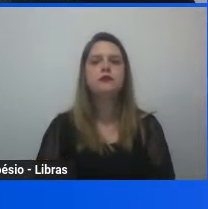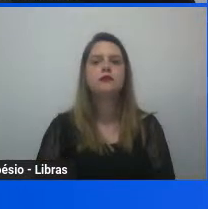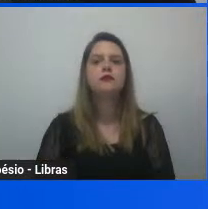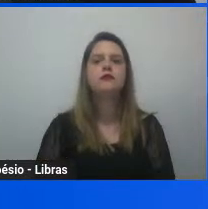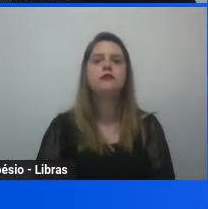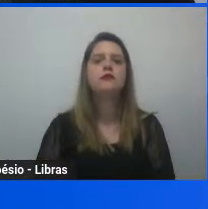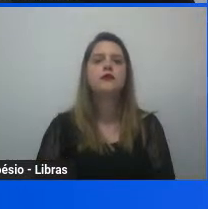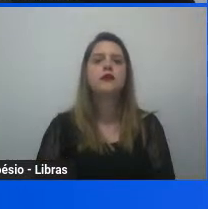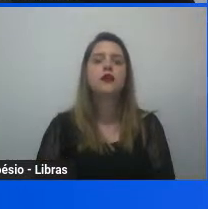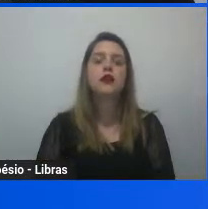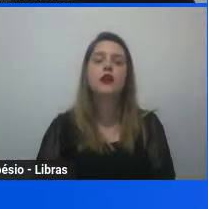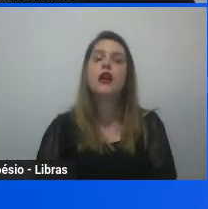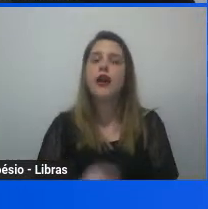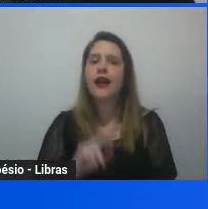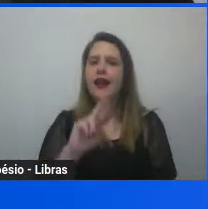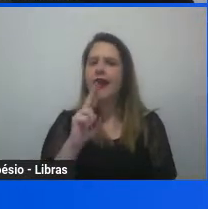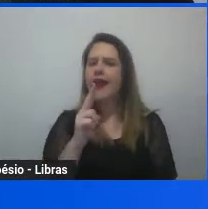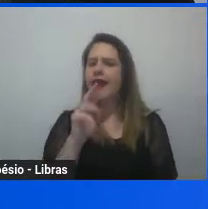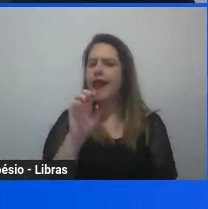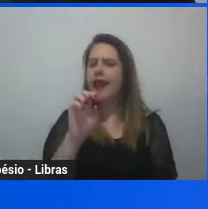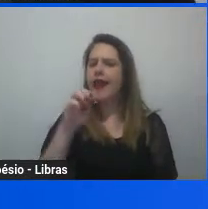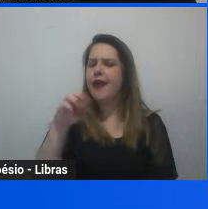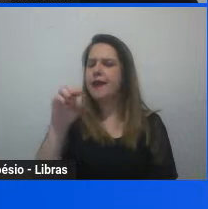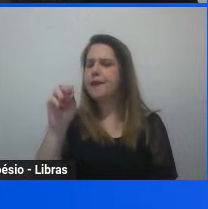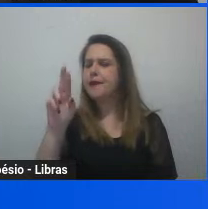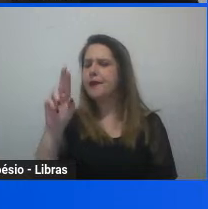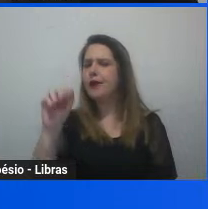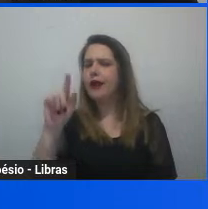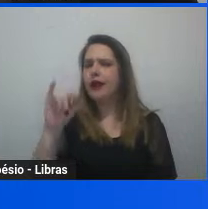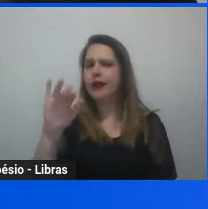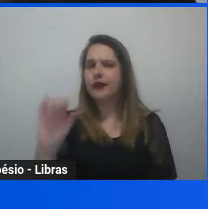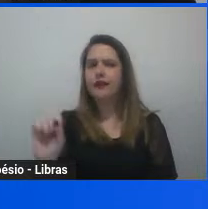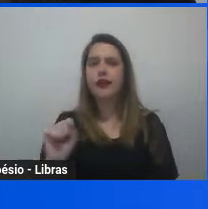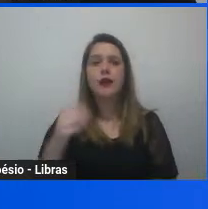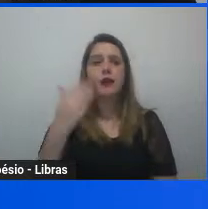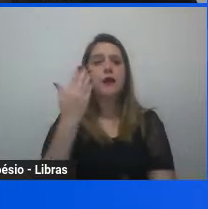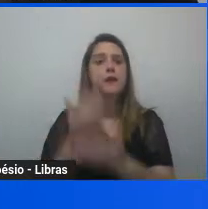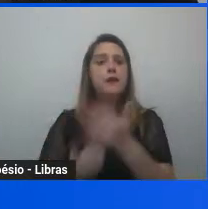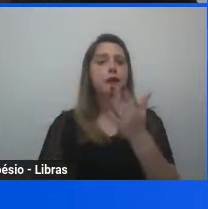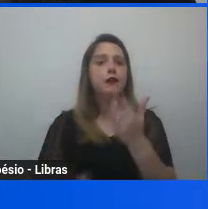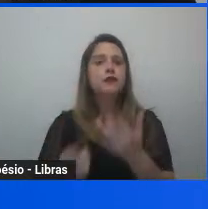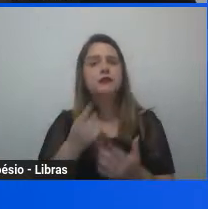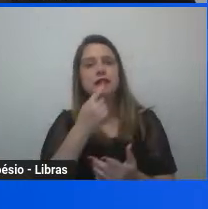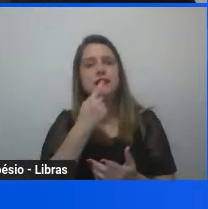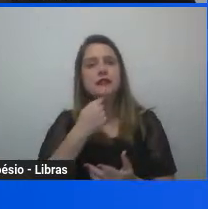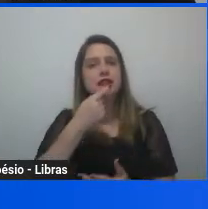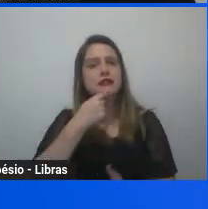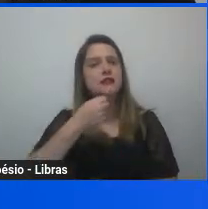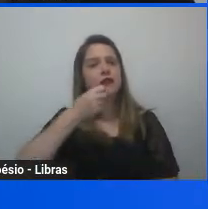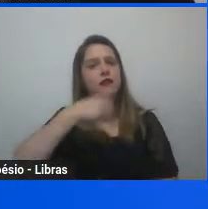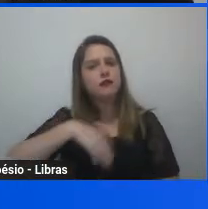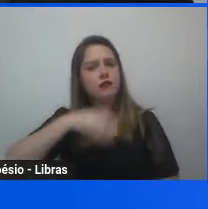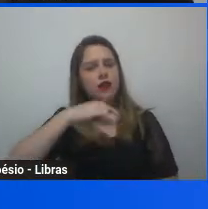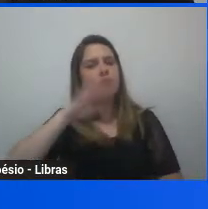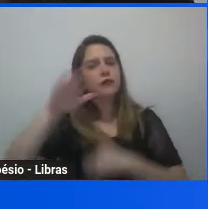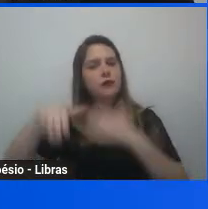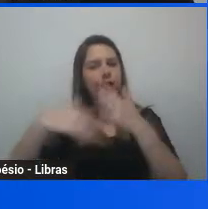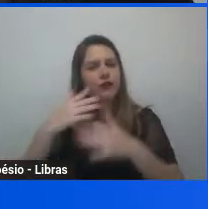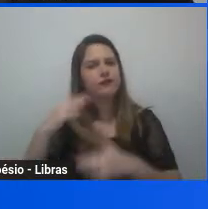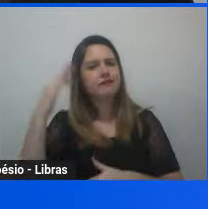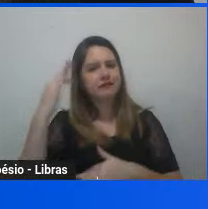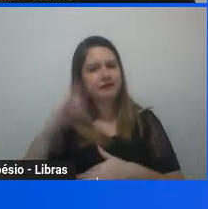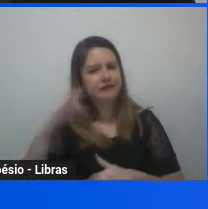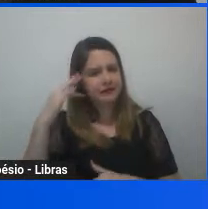Vamos falar um pouquinho de hemorragia. Hemorragia é uma perda súbita do sangue que acontece após um ferimento. Devido ao